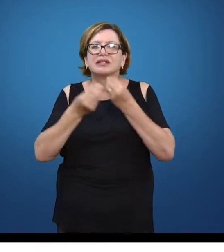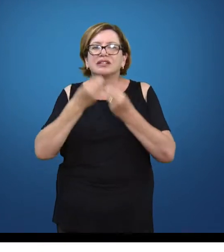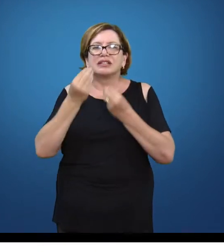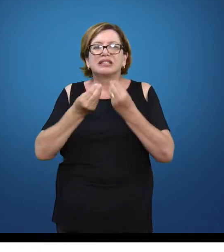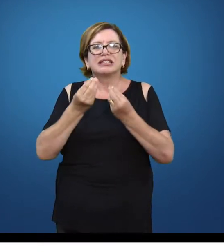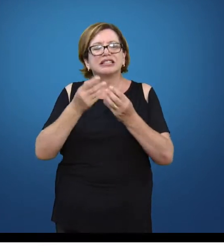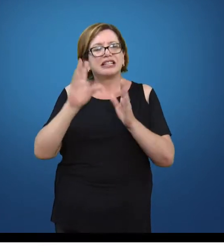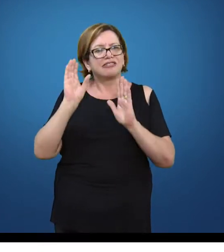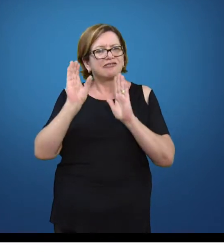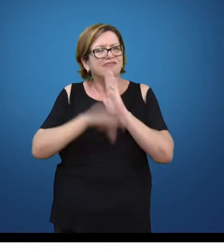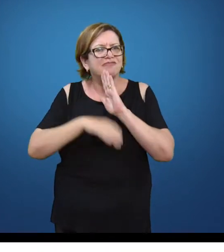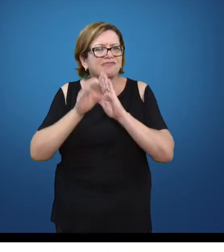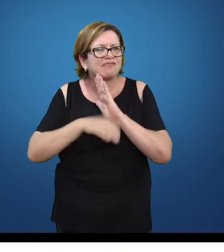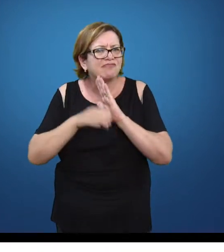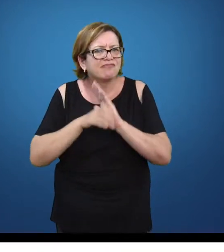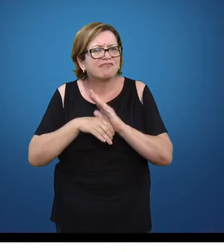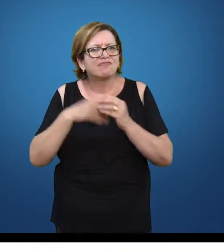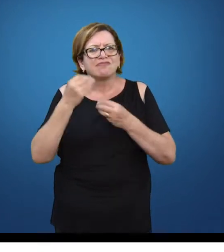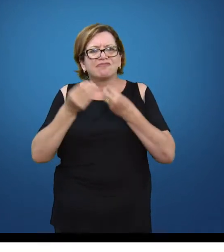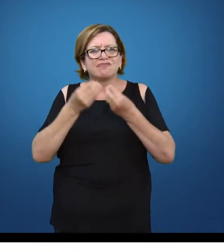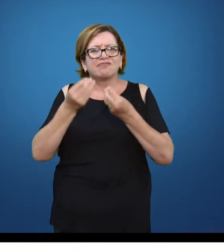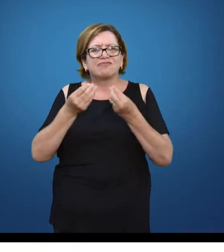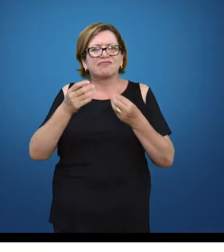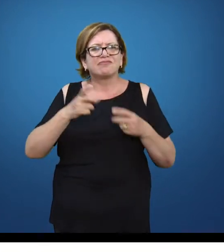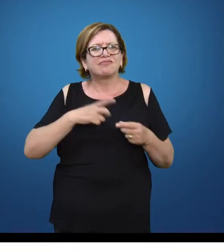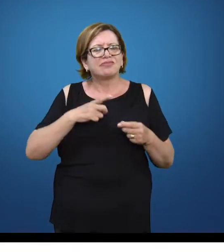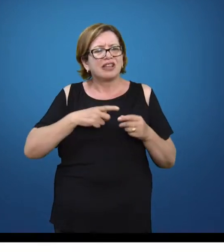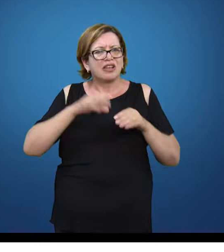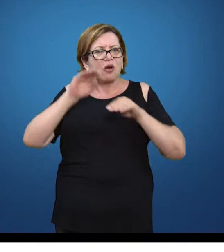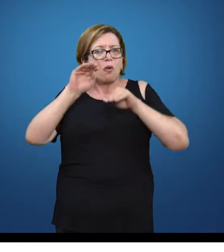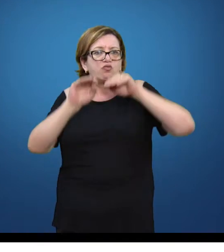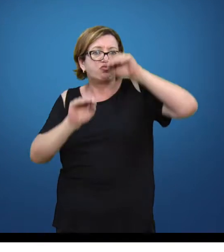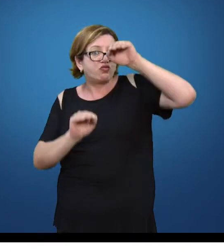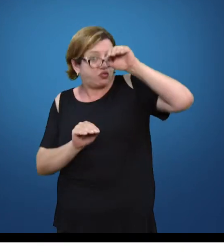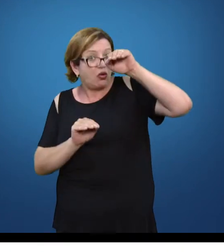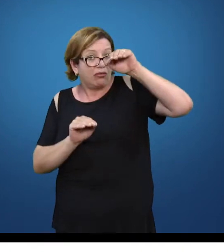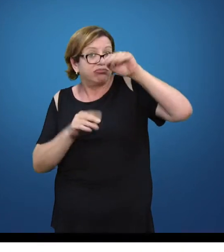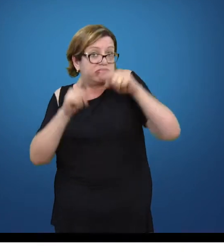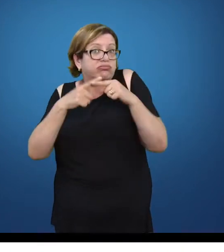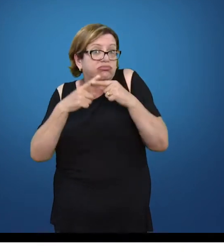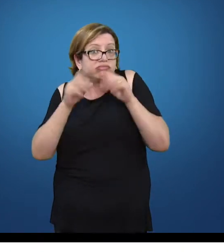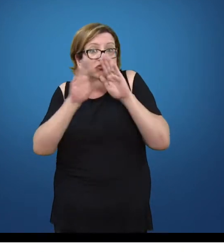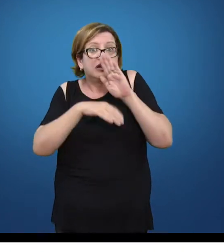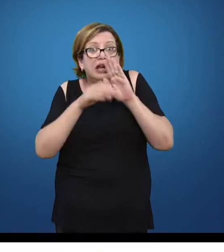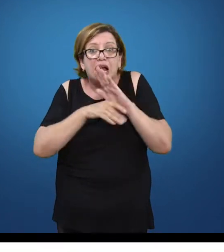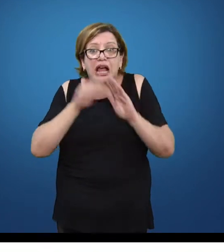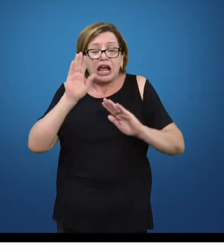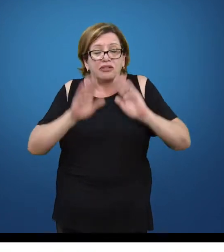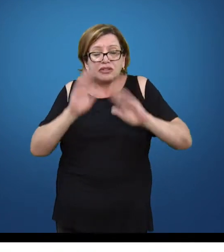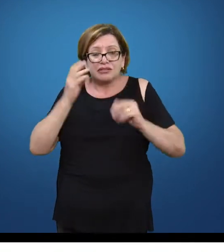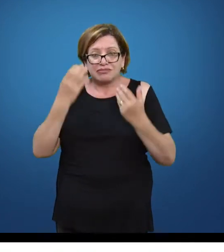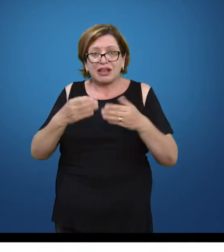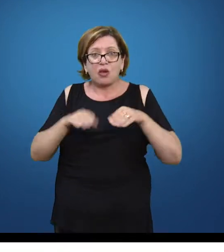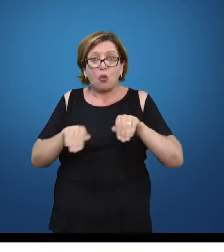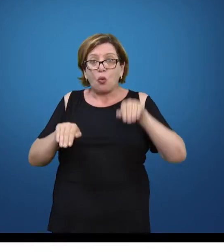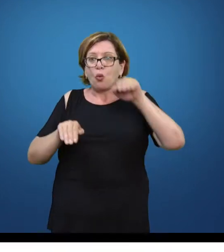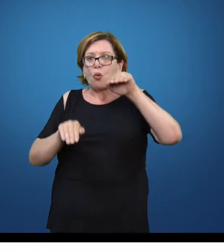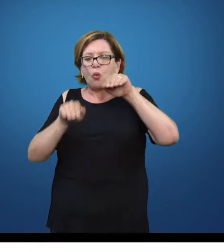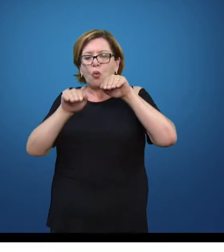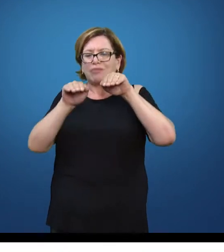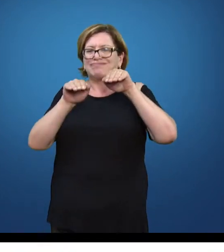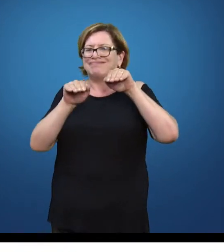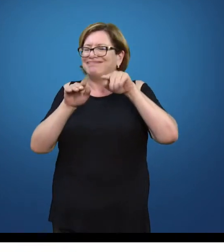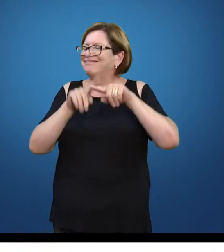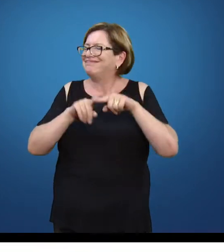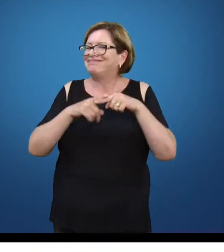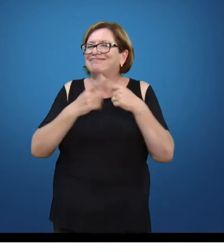sendo capitalismo, então há uma desigualdade. Por mais que a gente busque essa igualdade, a gente